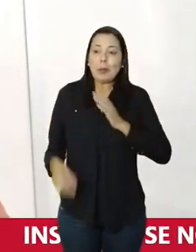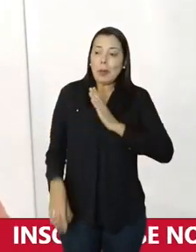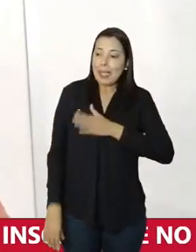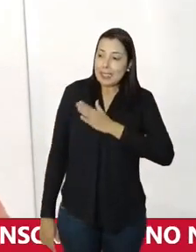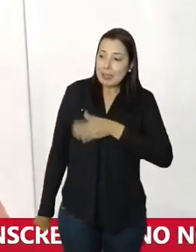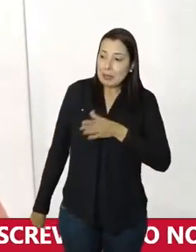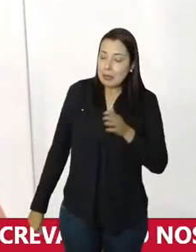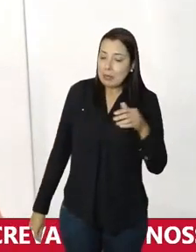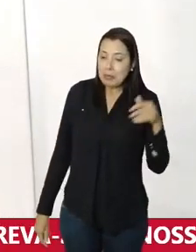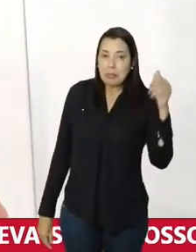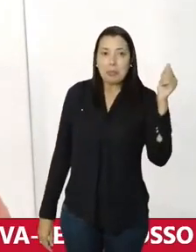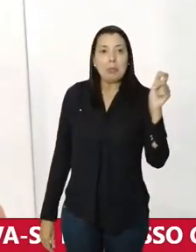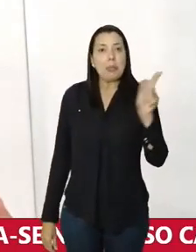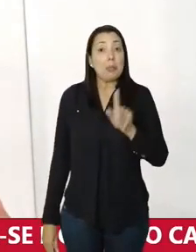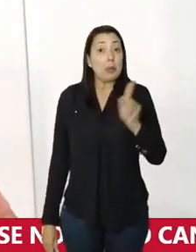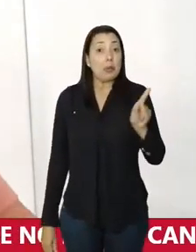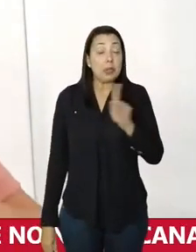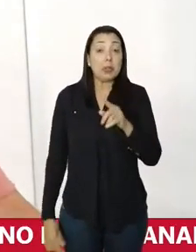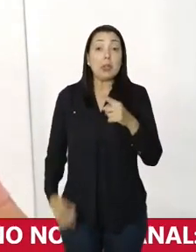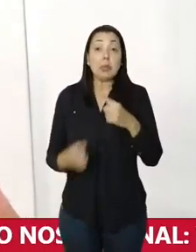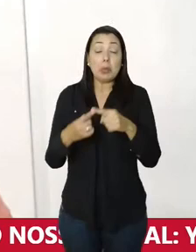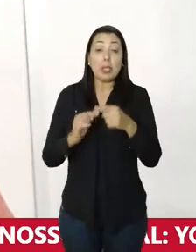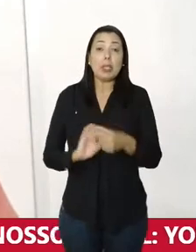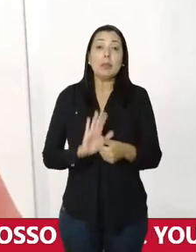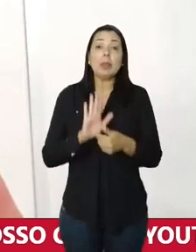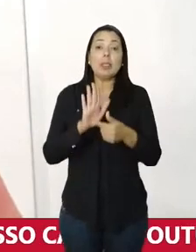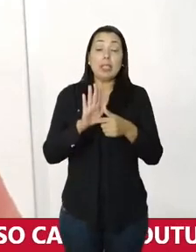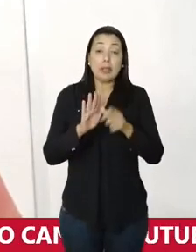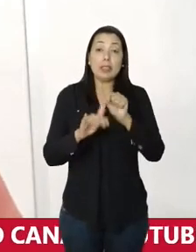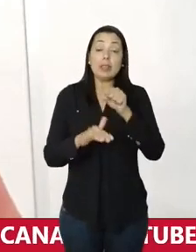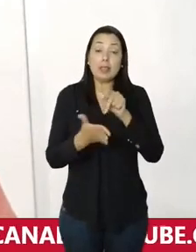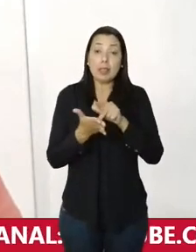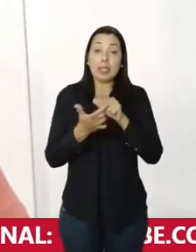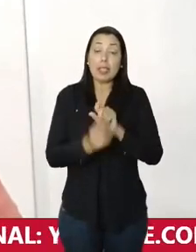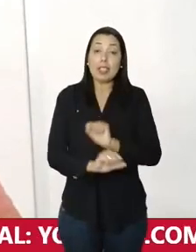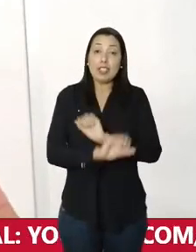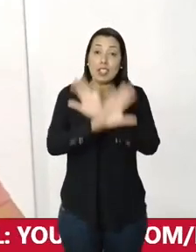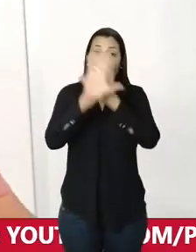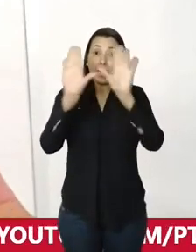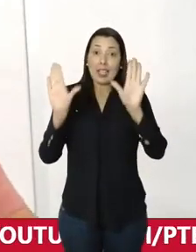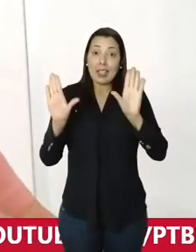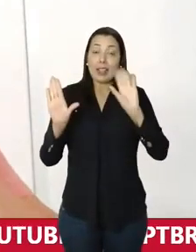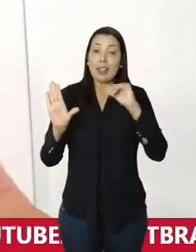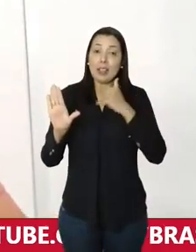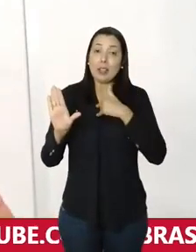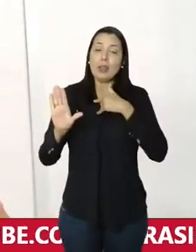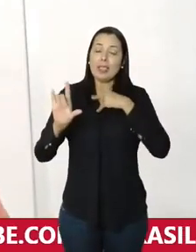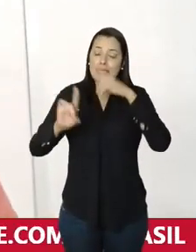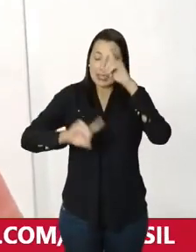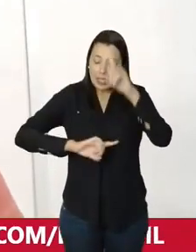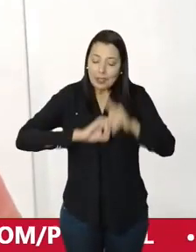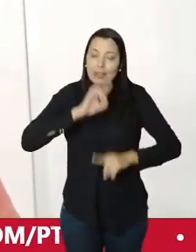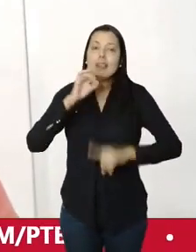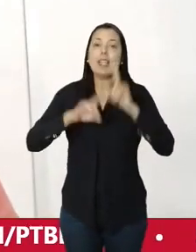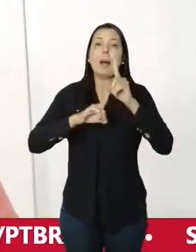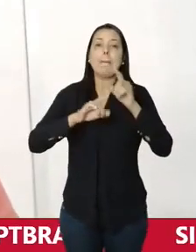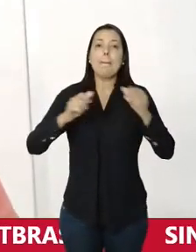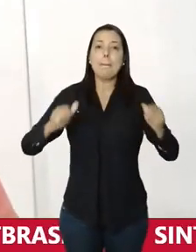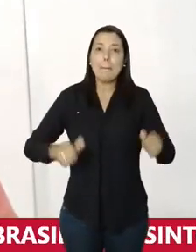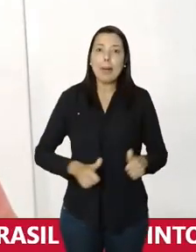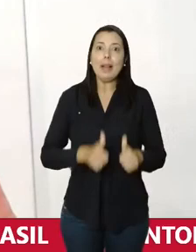professora, porque com aquilo ela sinalizava muito claramente que nós íamos avançar cada vez